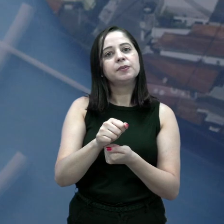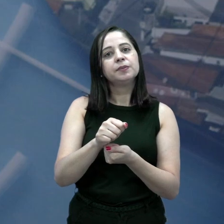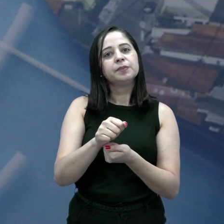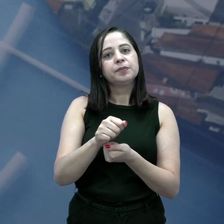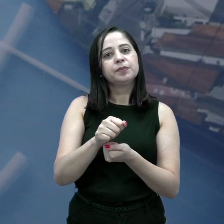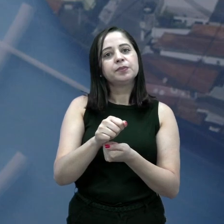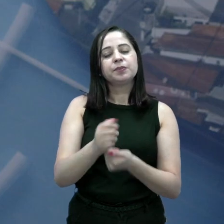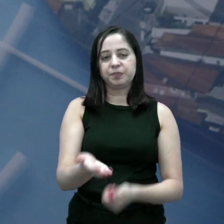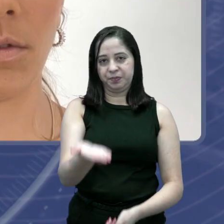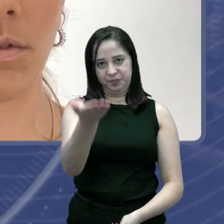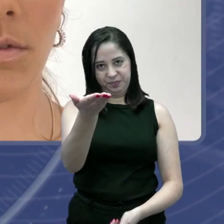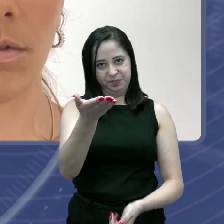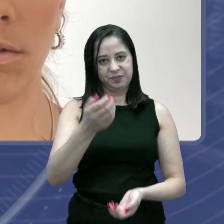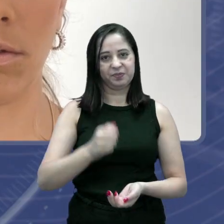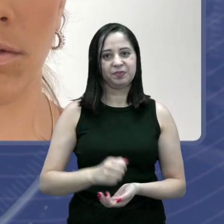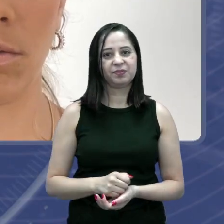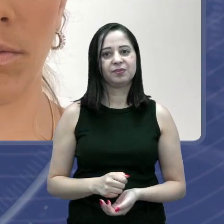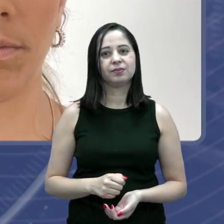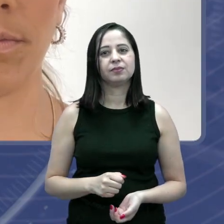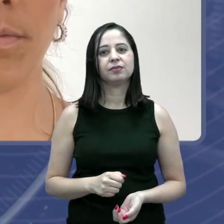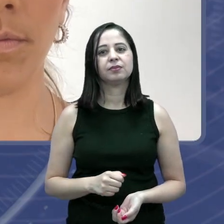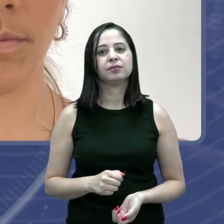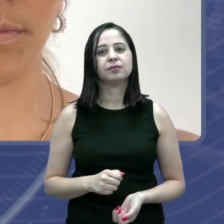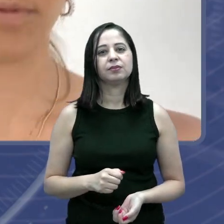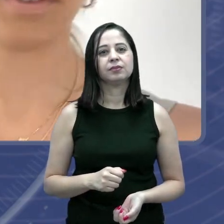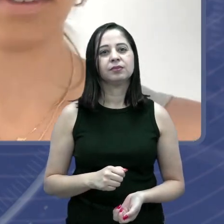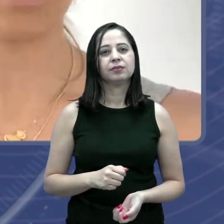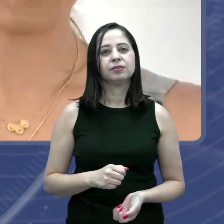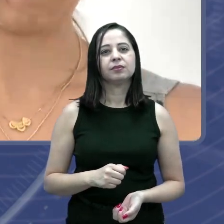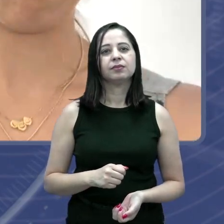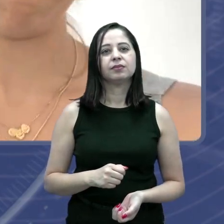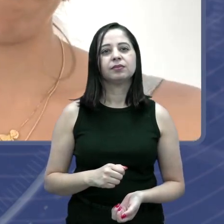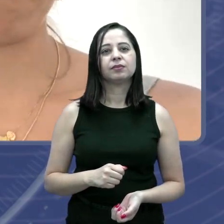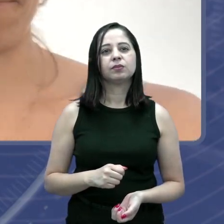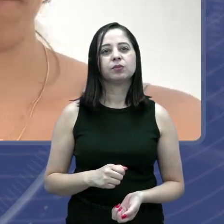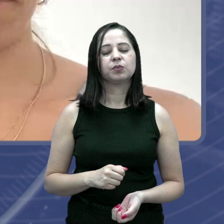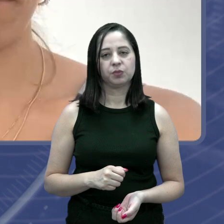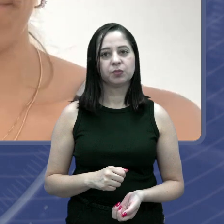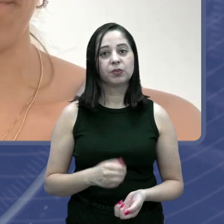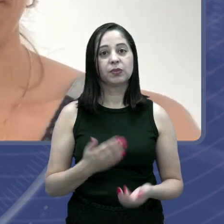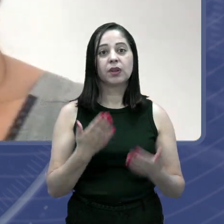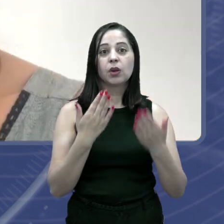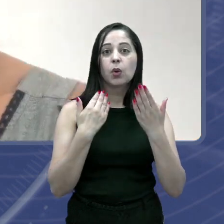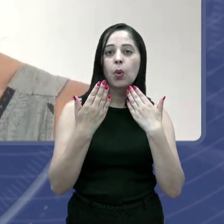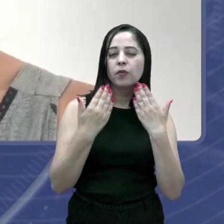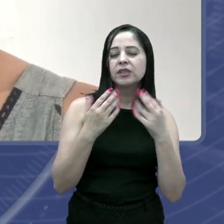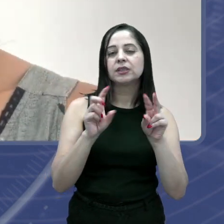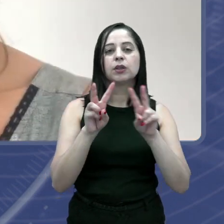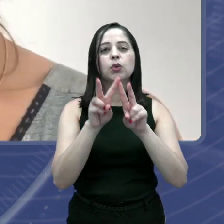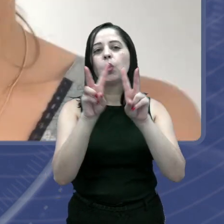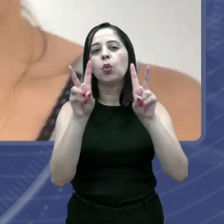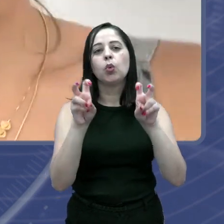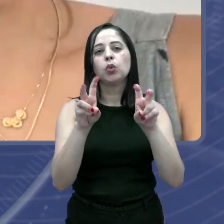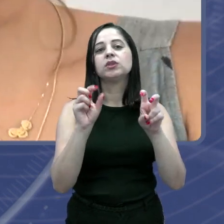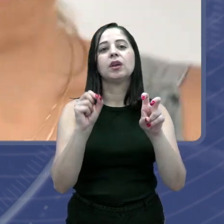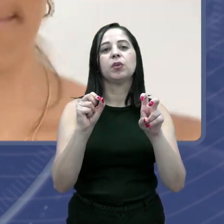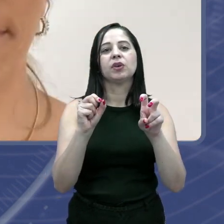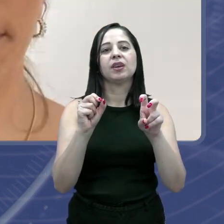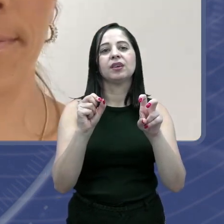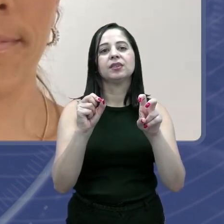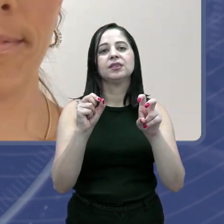Vamos voltar com ela então. Estava conversando aqui, né, eu com o Guilherme, sobre essa questão, né, que muitas